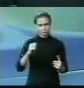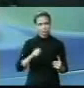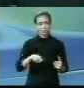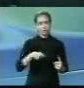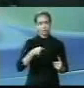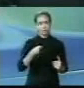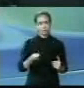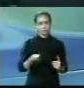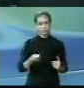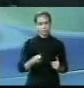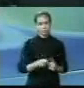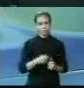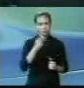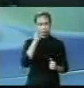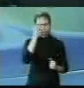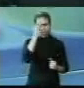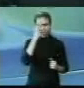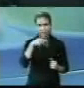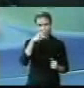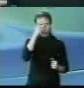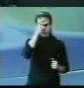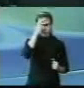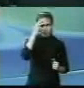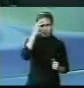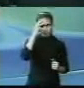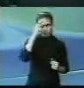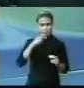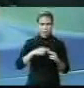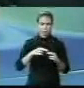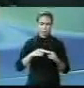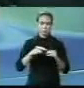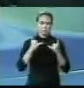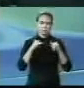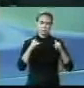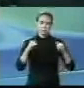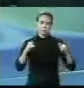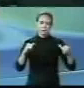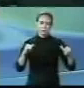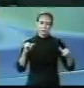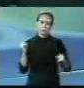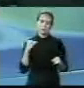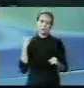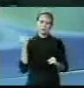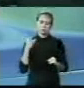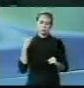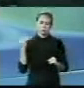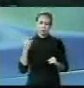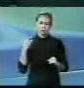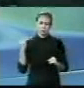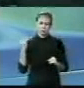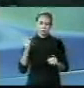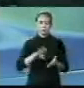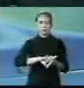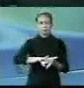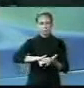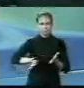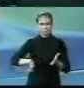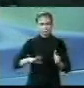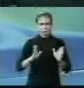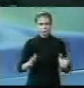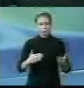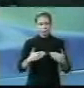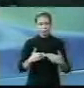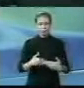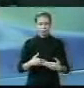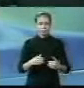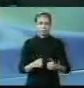o pacote e fazer de conta que aquela rede não está acessível. Por quê? Porque ao informar isso, se ele der uma